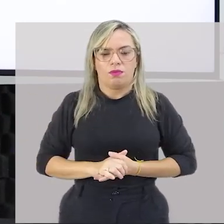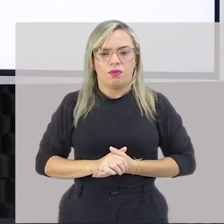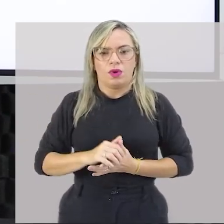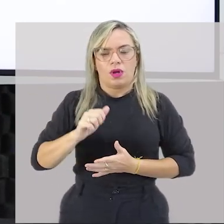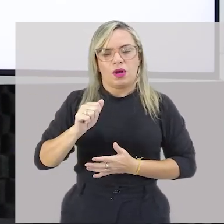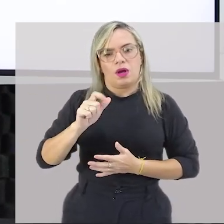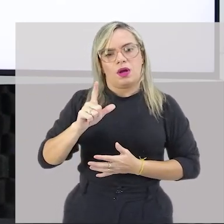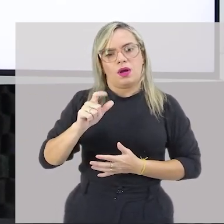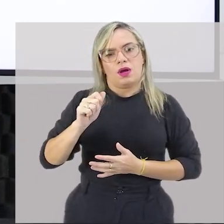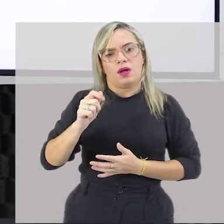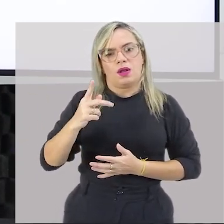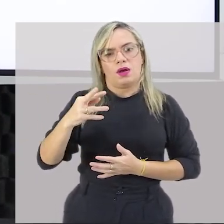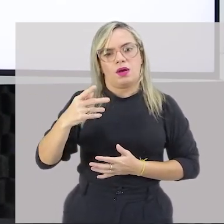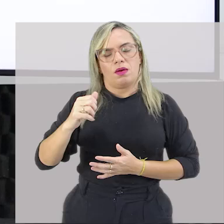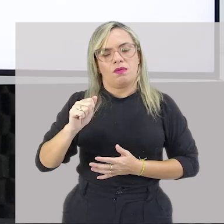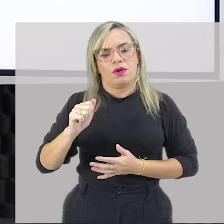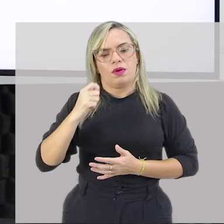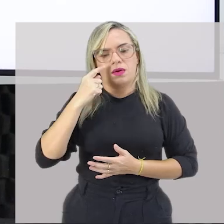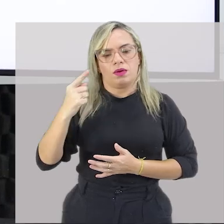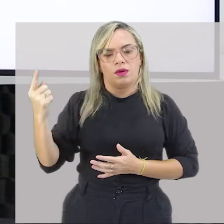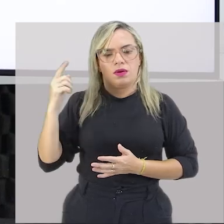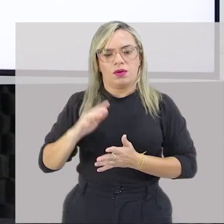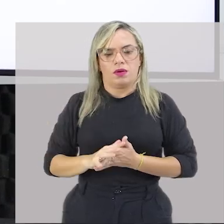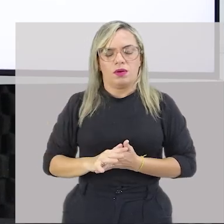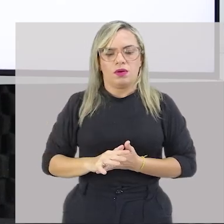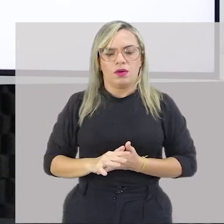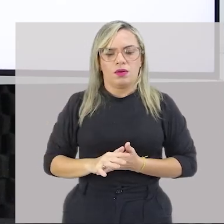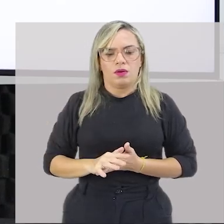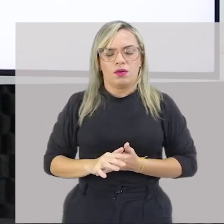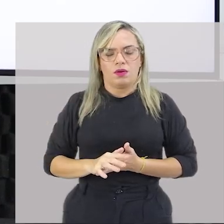alavancas. É assim, ó, força 1